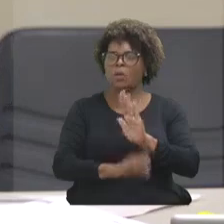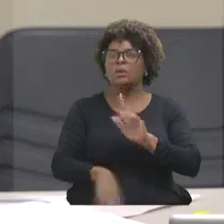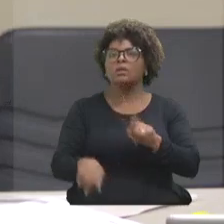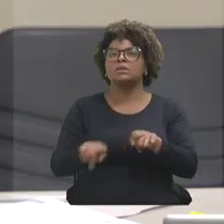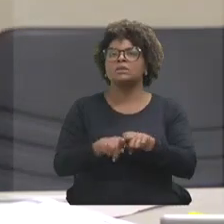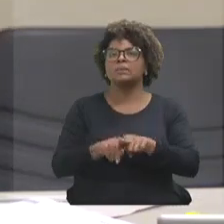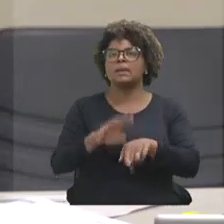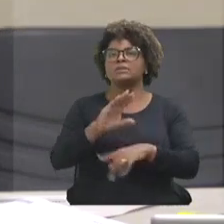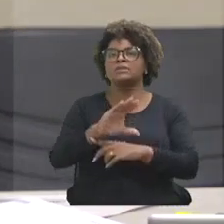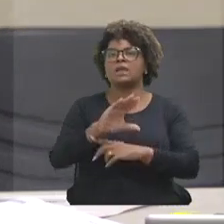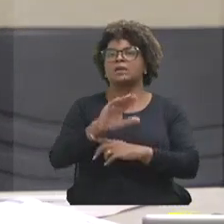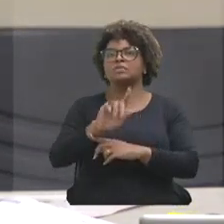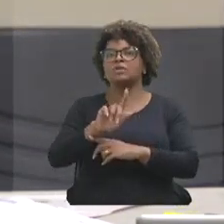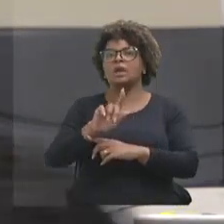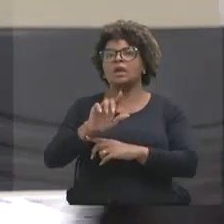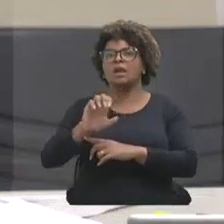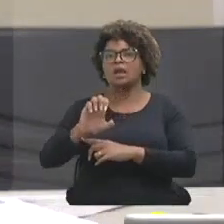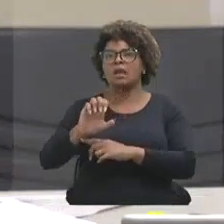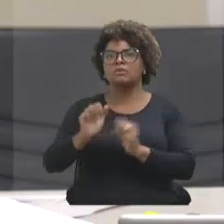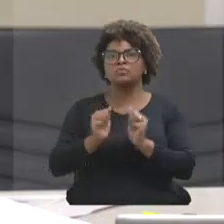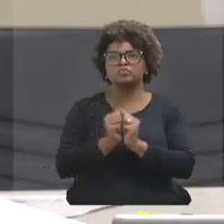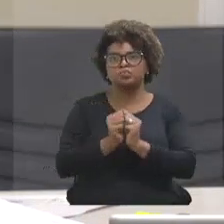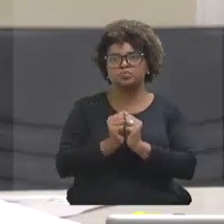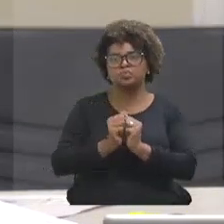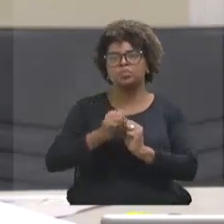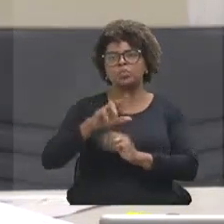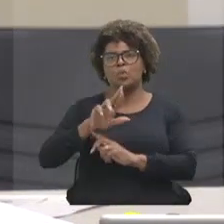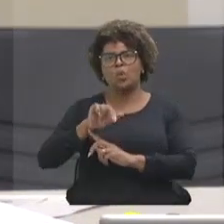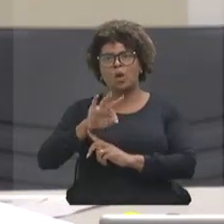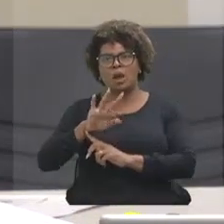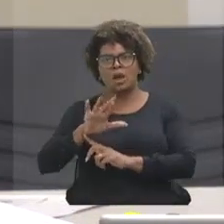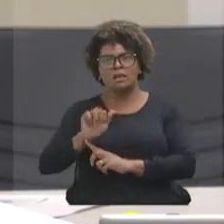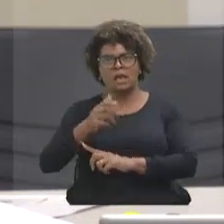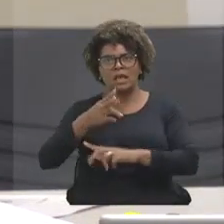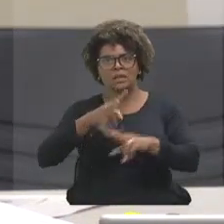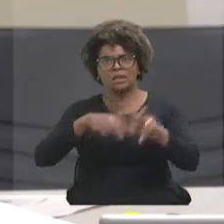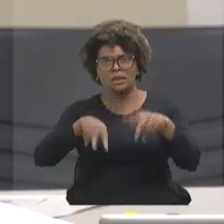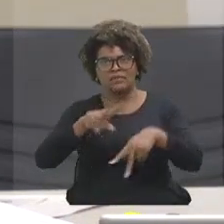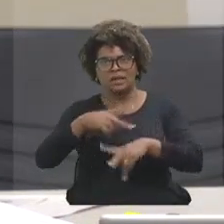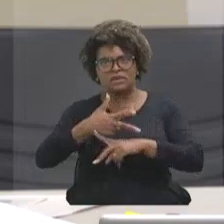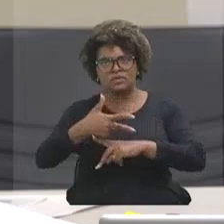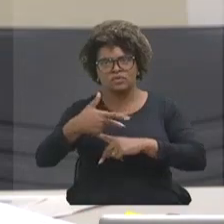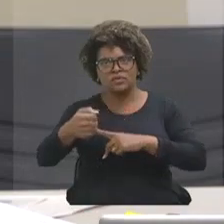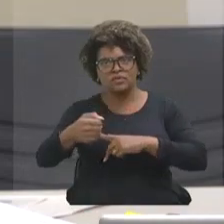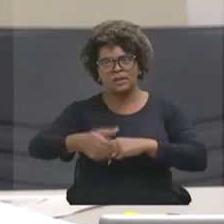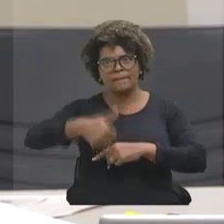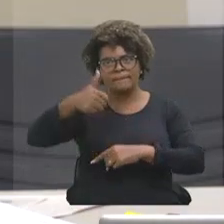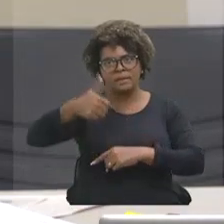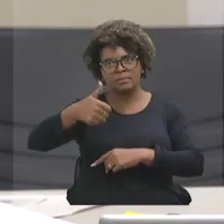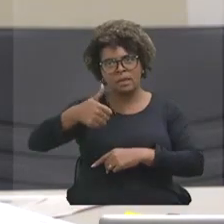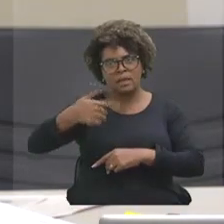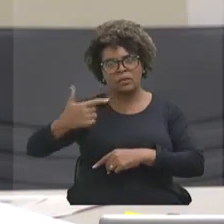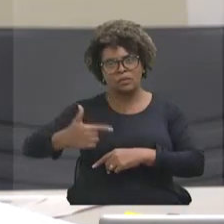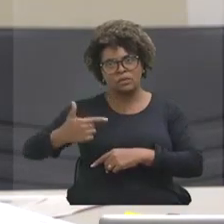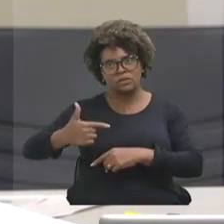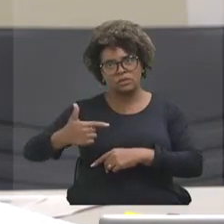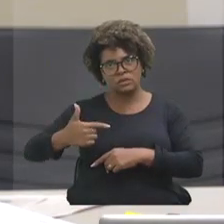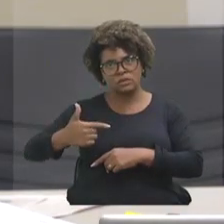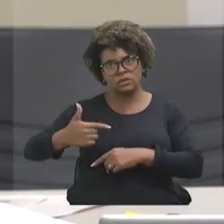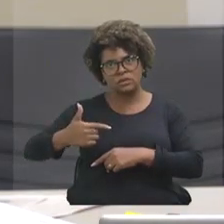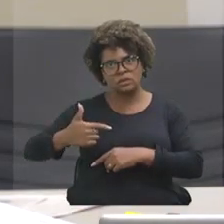entrou junto com a Renata na avaliação dos vencedores o primeiro colocado como segundo que eu estou Teresa em jerus Jesus